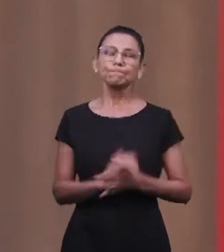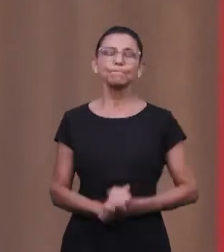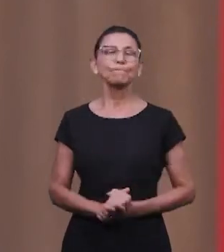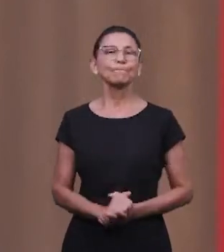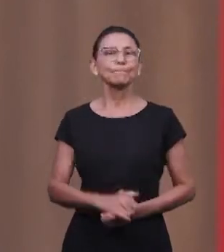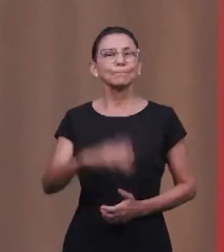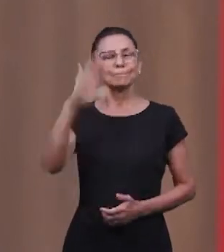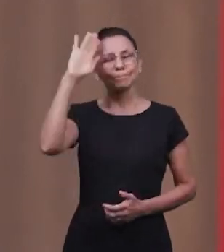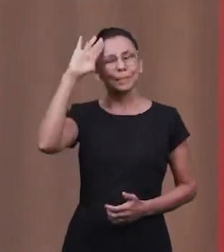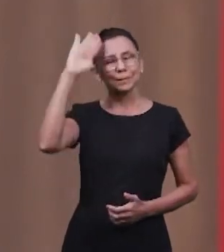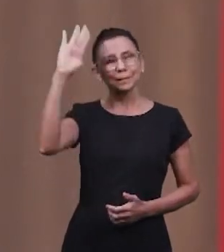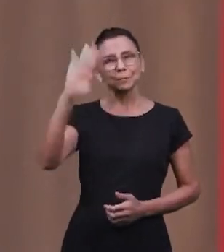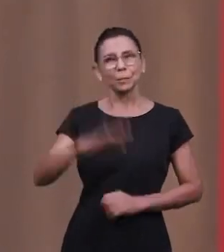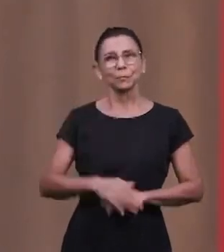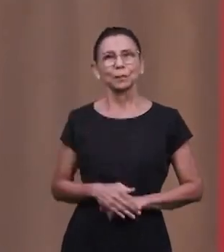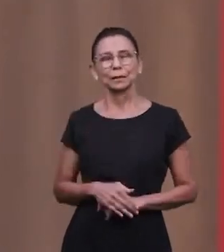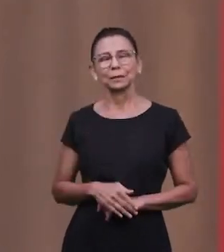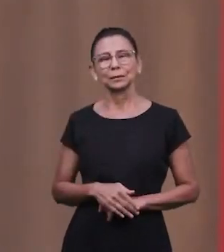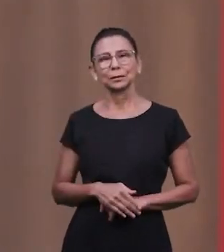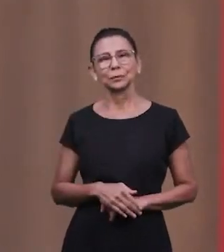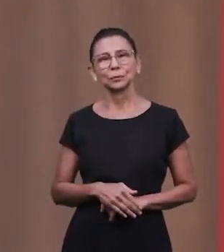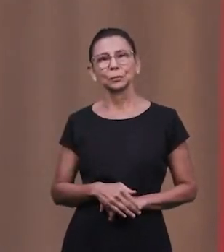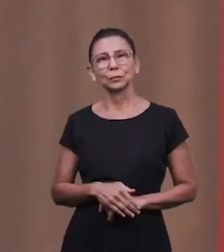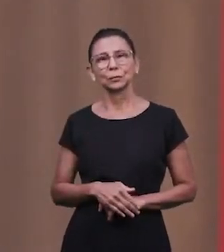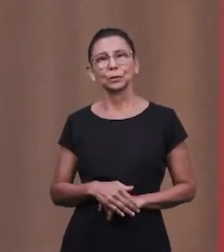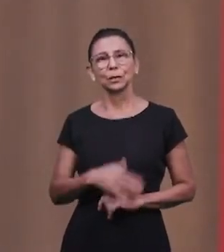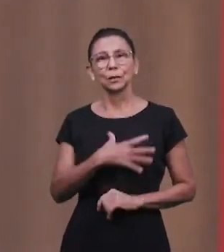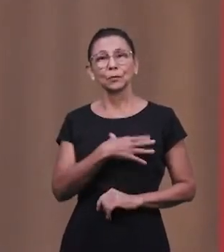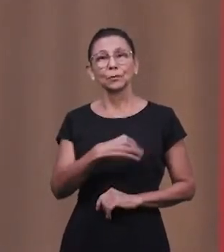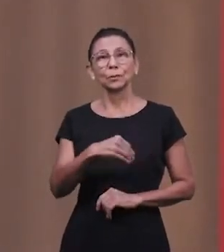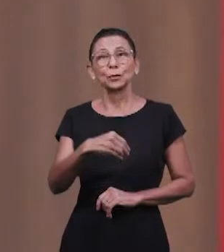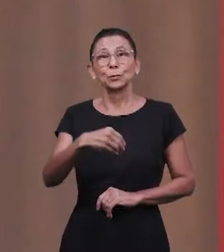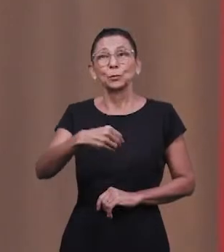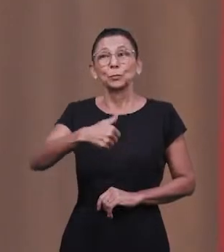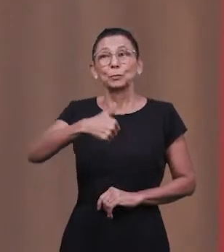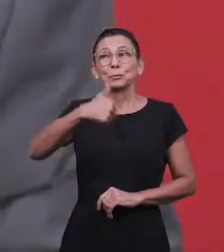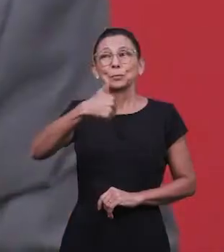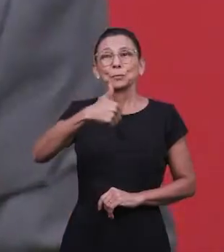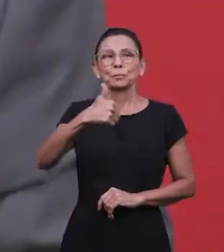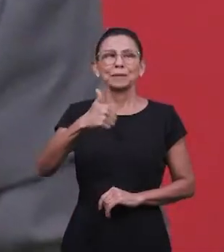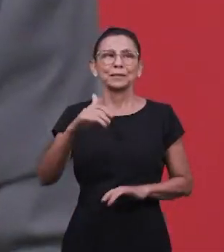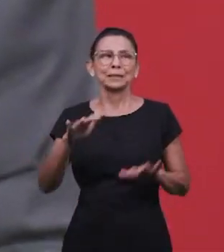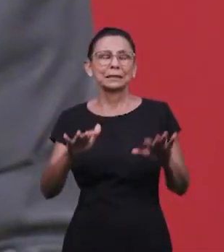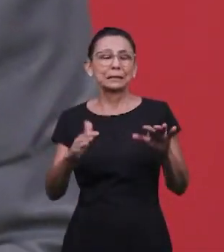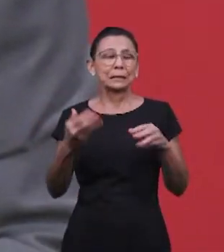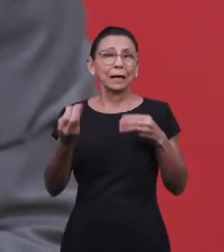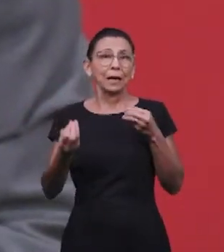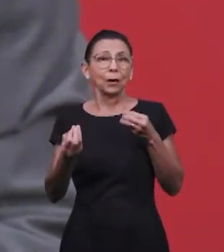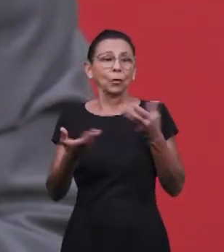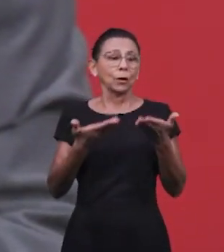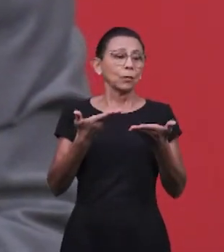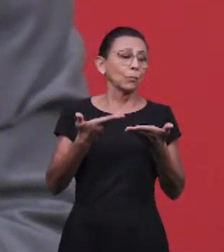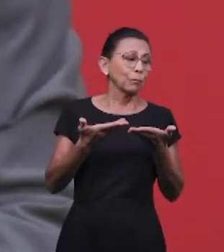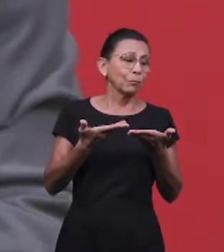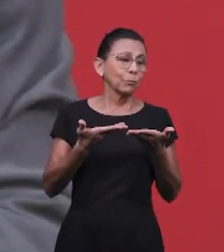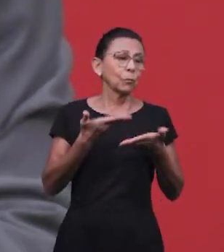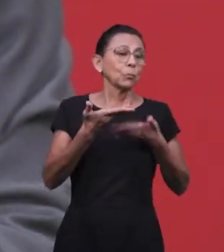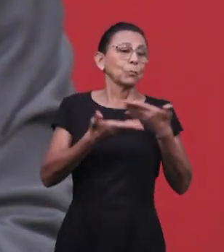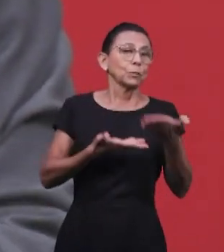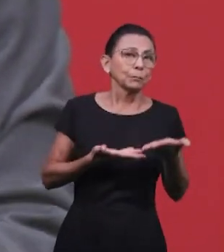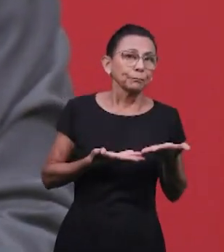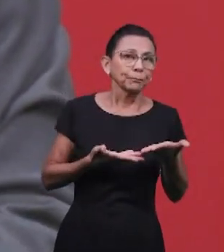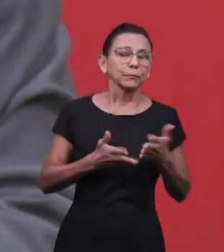primeiro filho, né? E fica ali meio que sem saber muito como agir. Do ponto